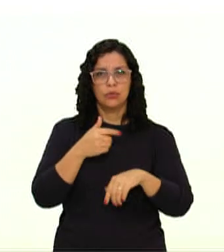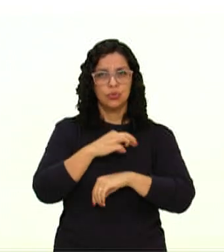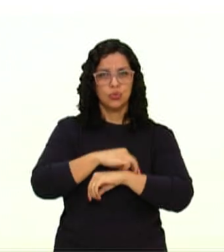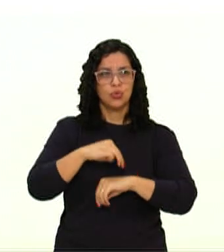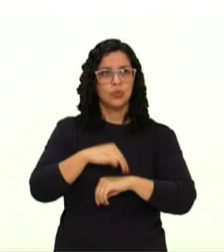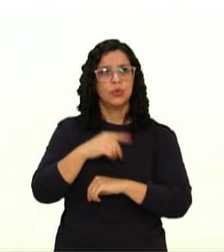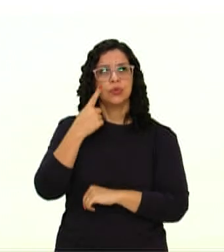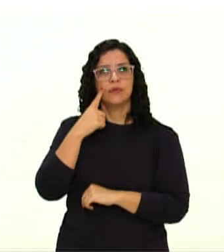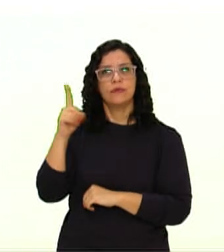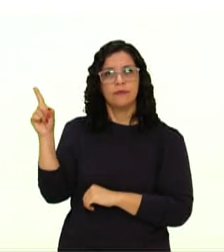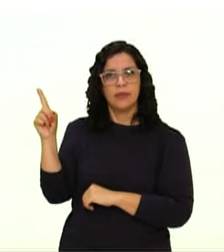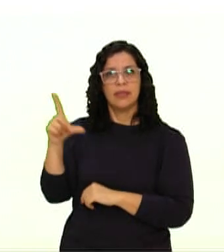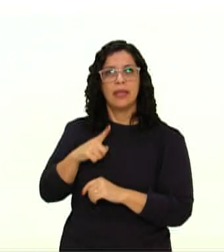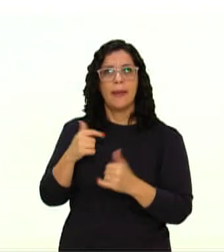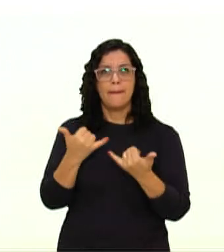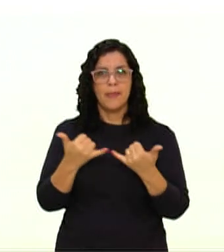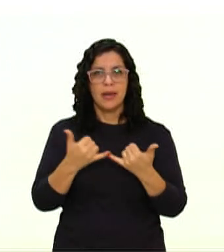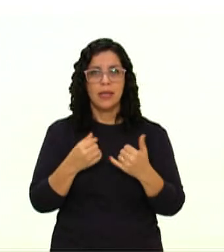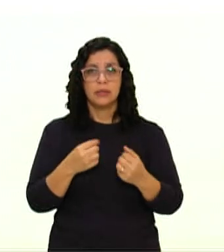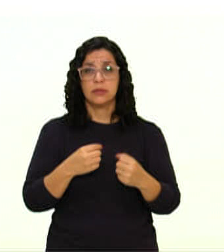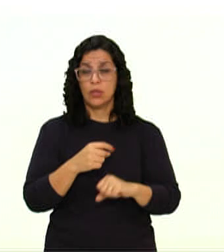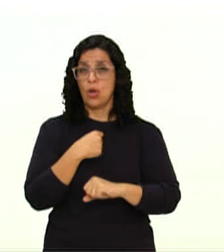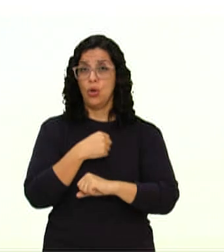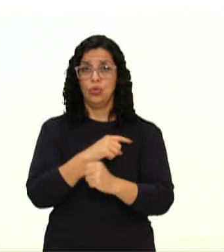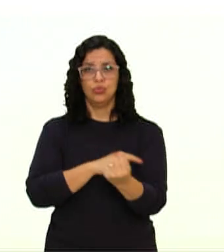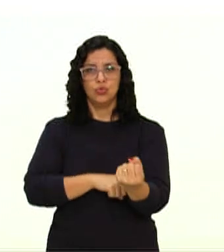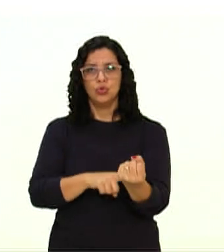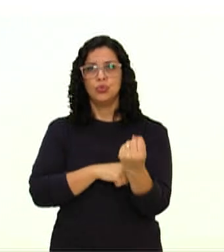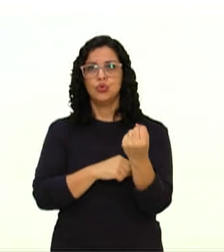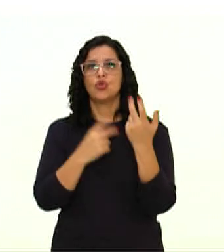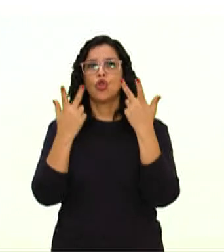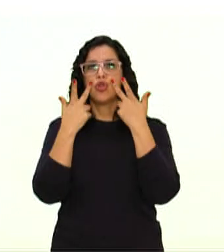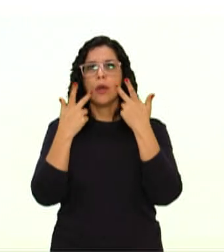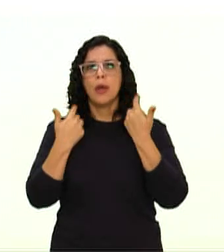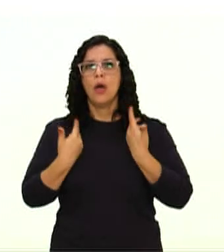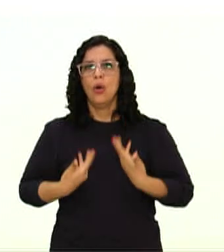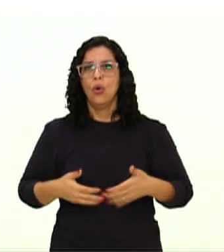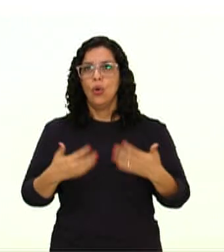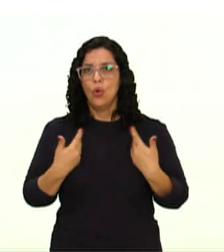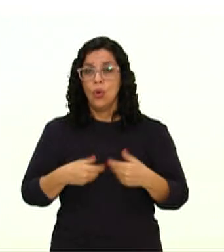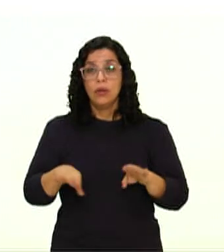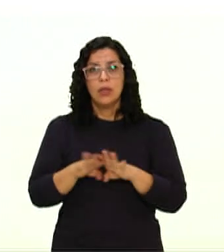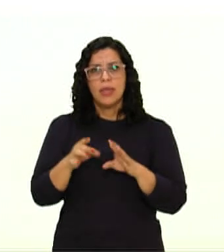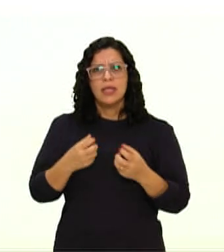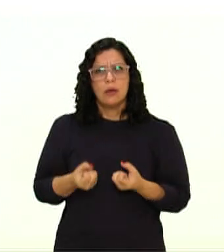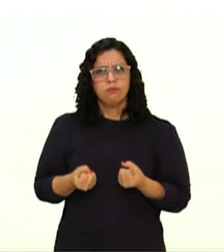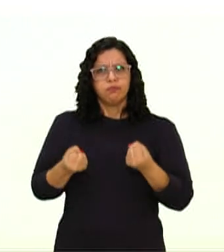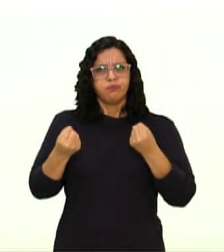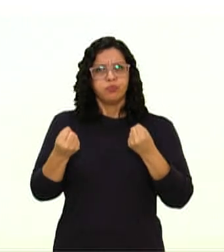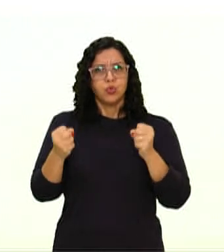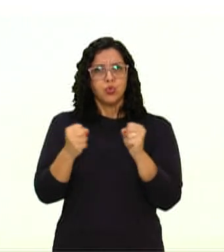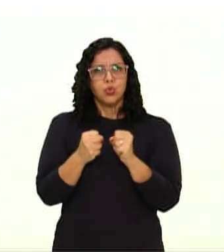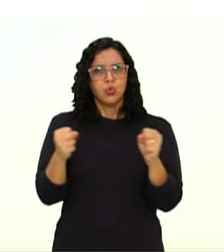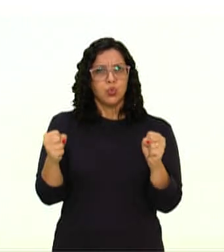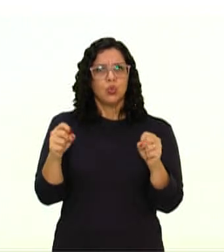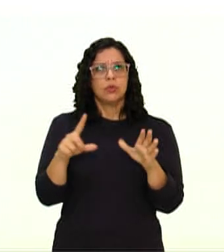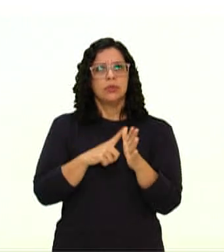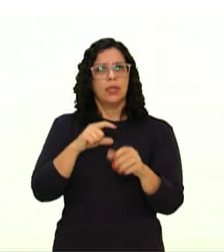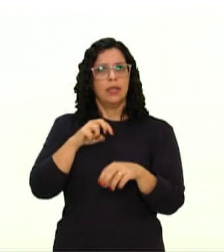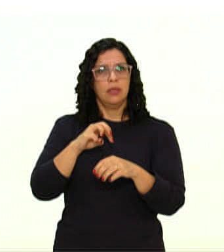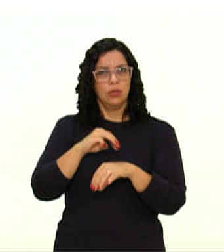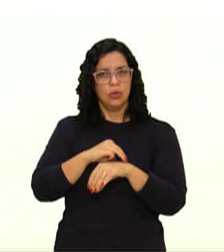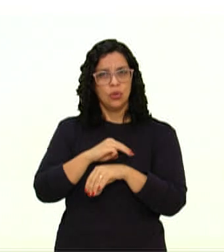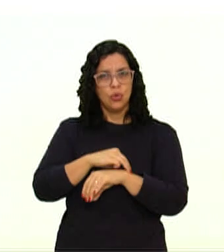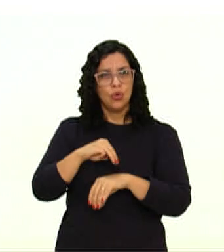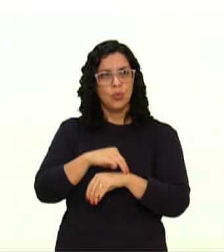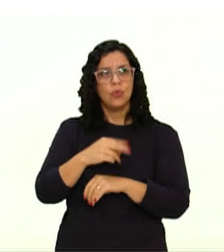vocês o sarcômero quando o músculo está relaxado e aqui o sarcômero quando o músculo está contraído. Beleza,